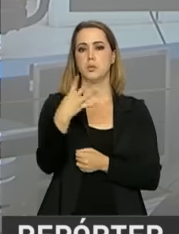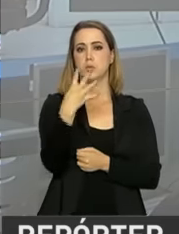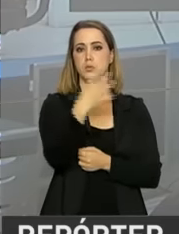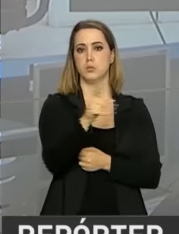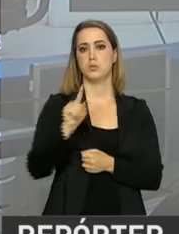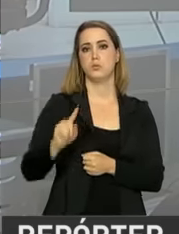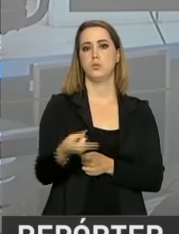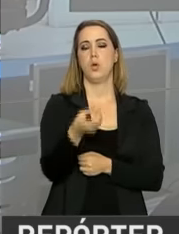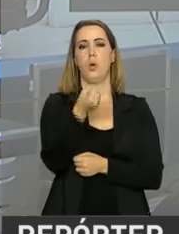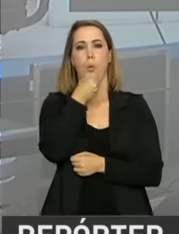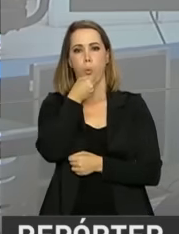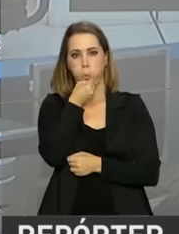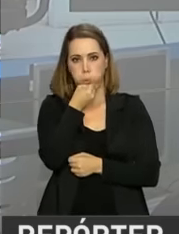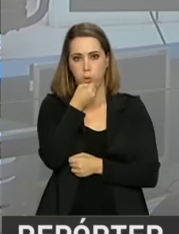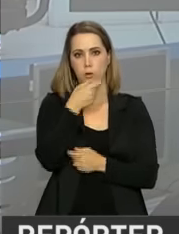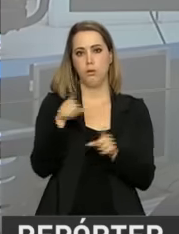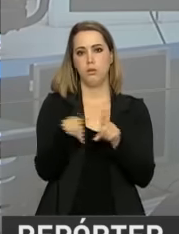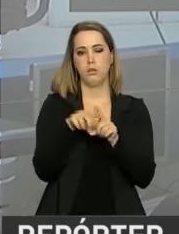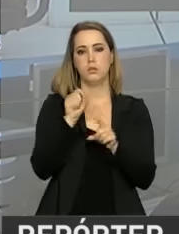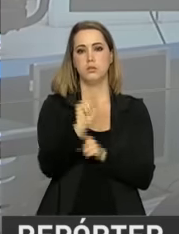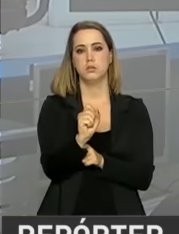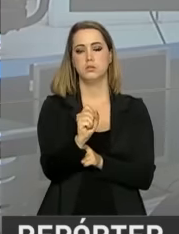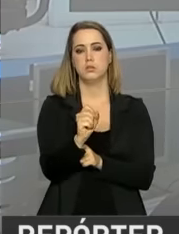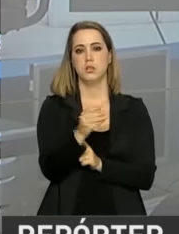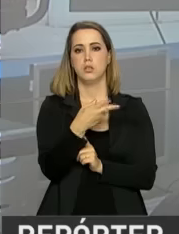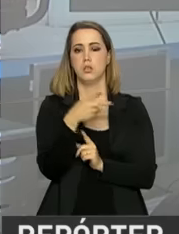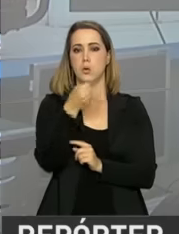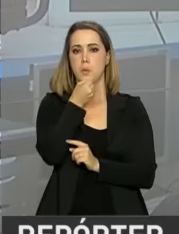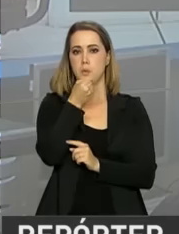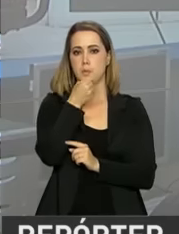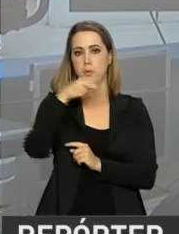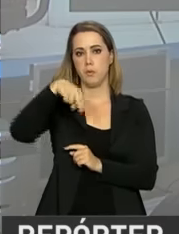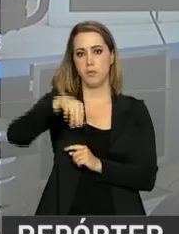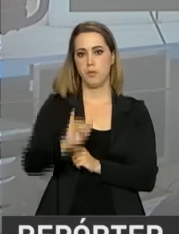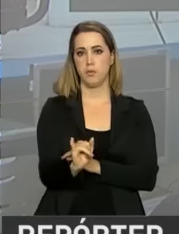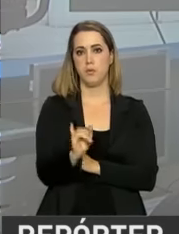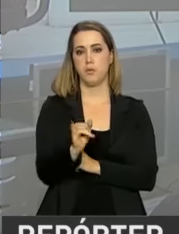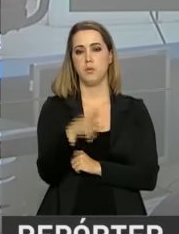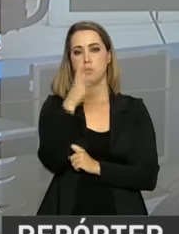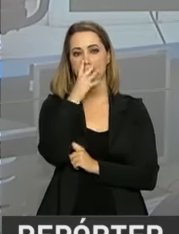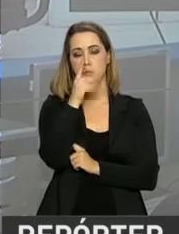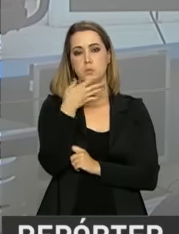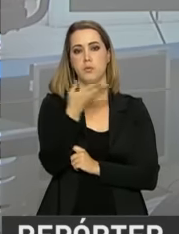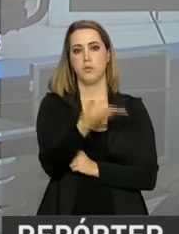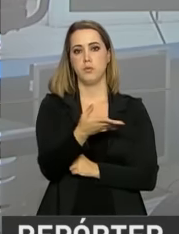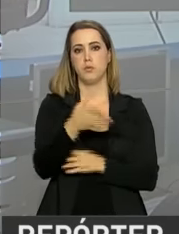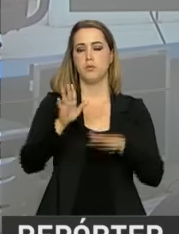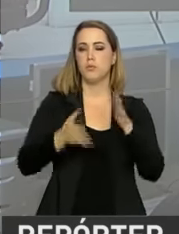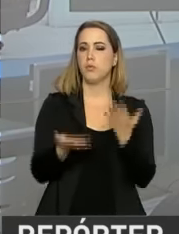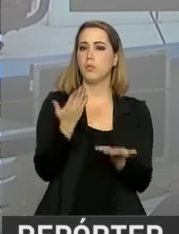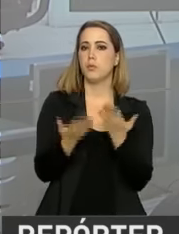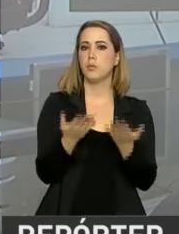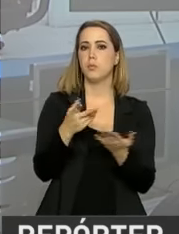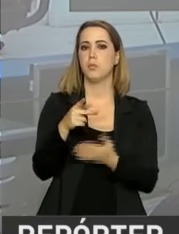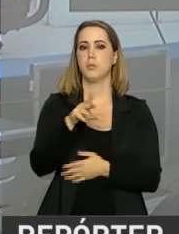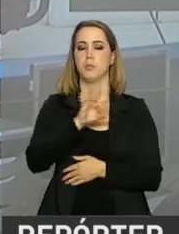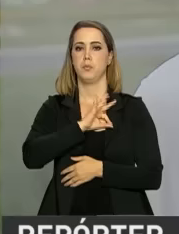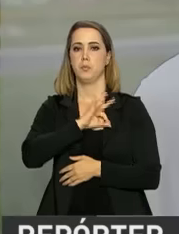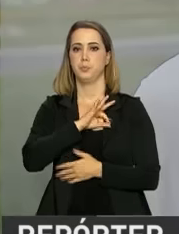44.000 testes com bafômetro o repórter Nei Pereira que nós acabamos de ver ao vivo acompanhou o balanço da